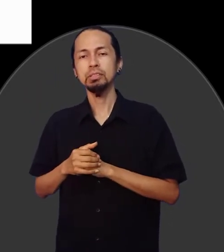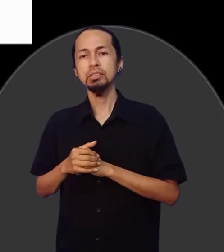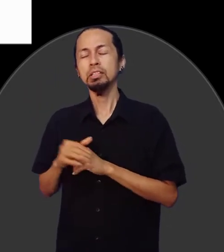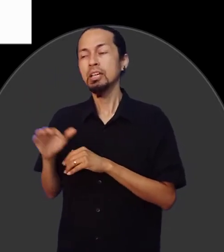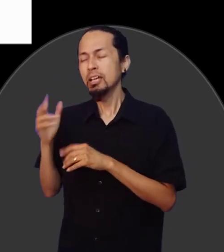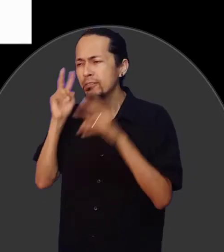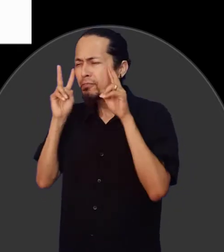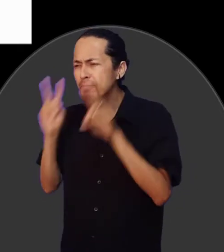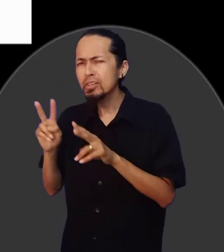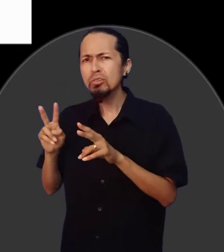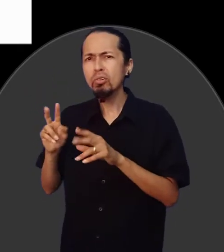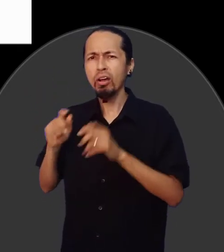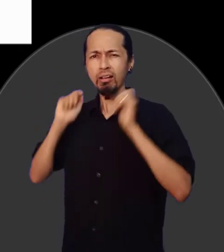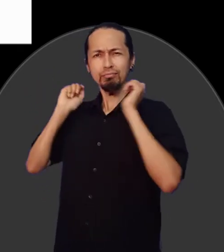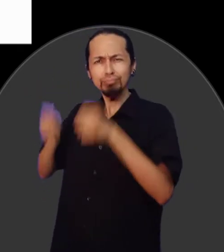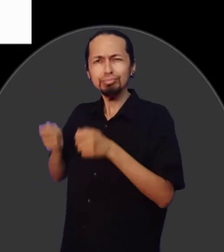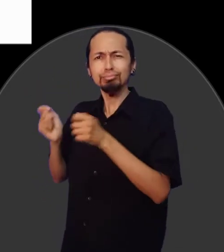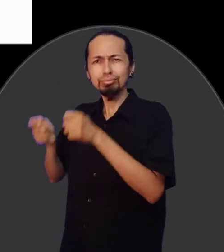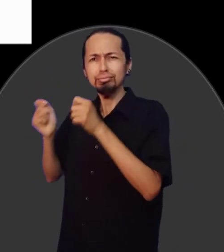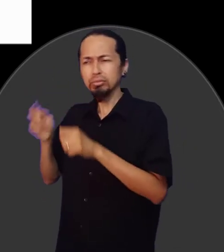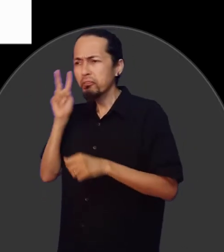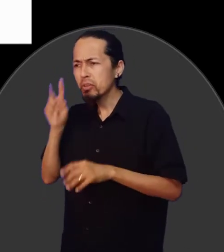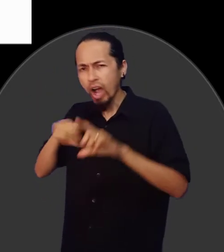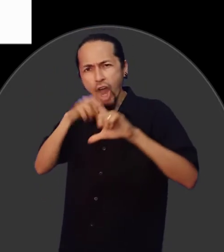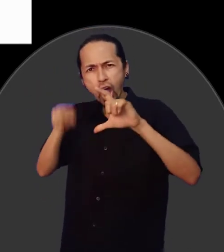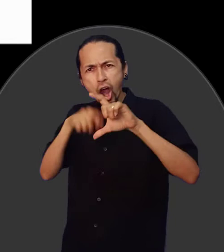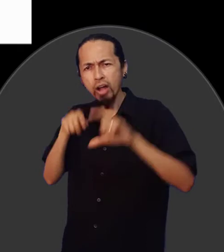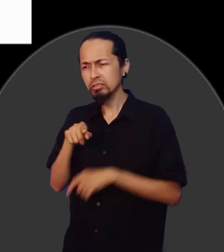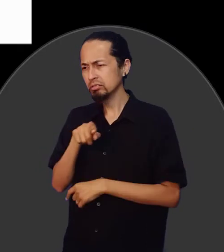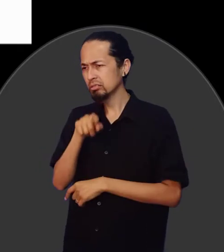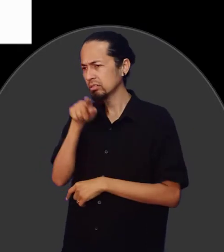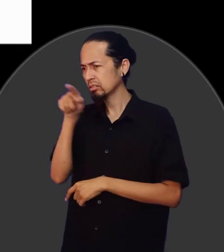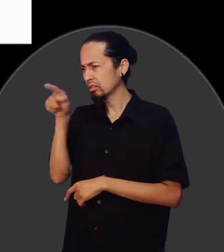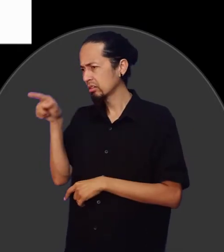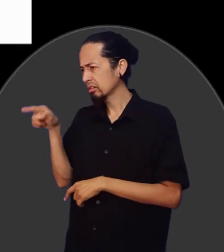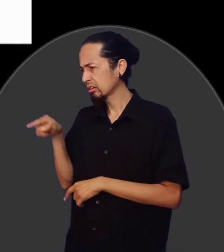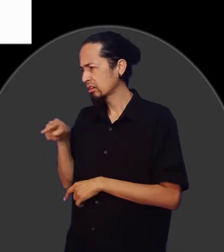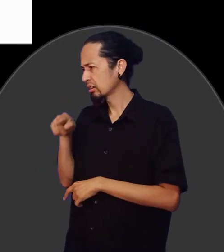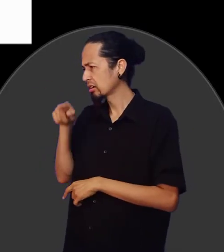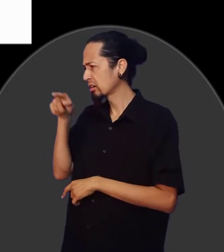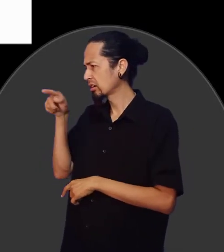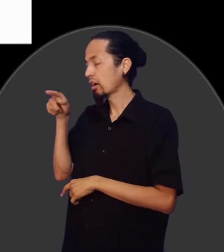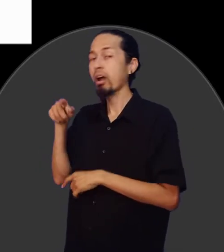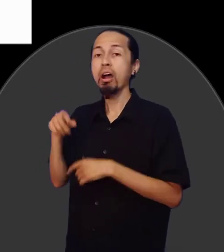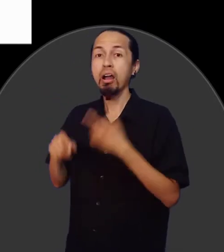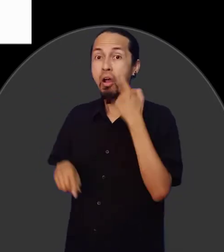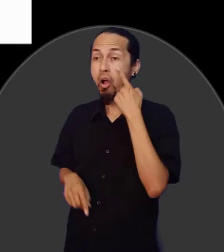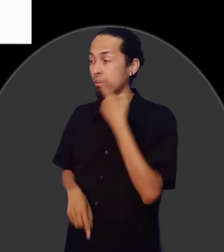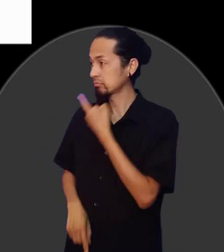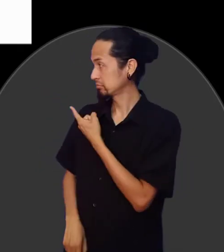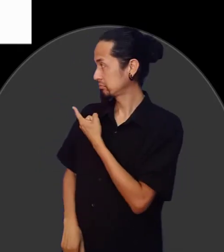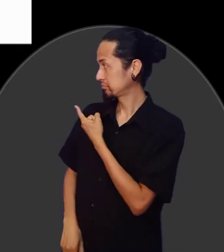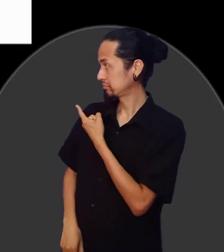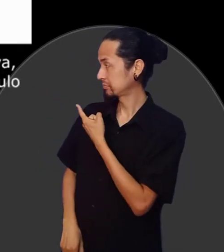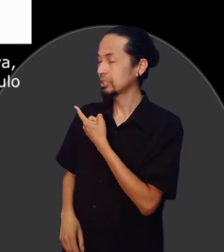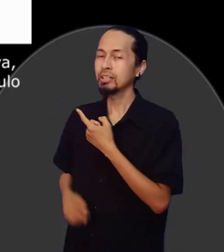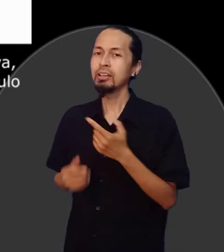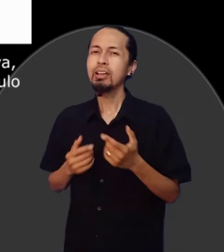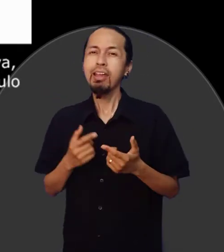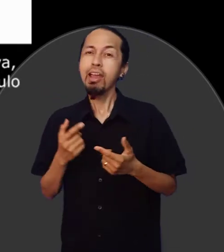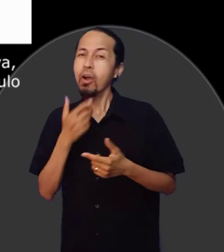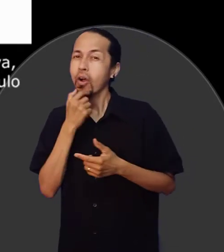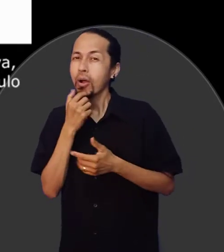carroça quando estava rolando num caminho horizontal que Galileu percebeu o traçado de uma cicloide. Galileu tentou fazer alguns